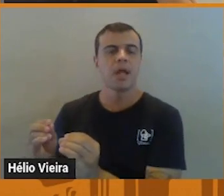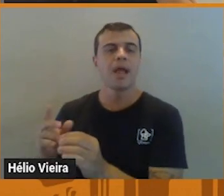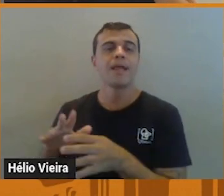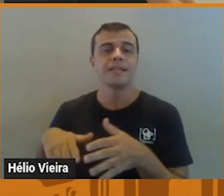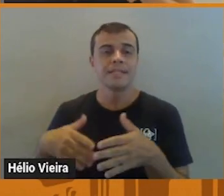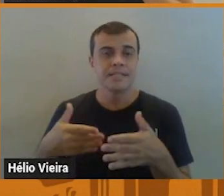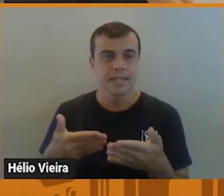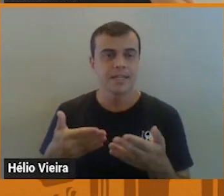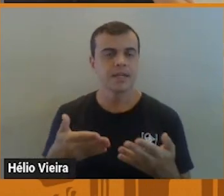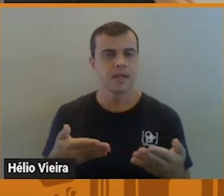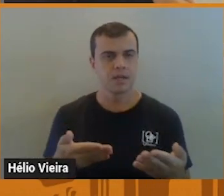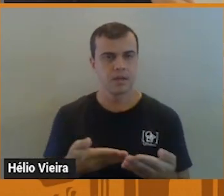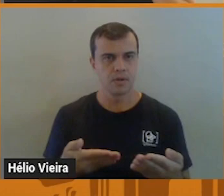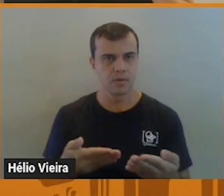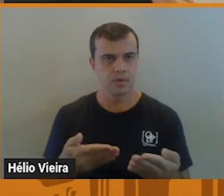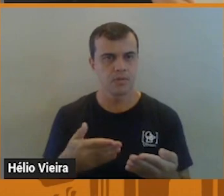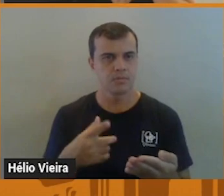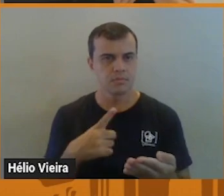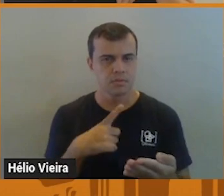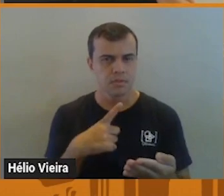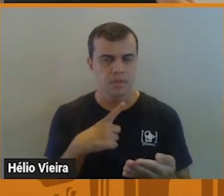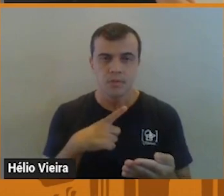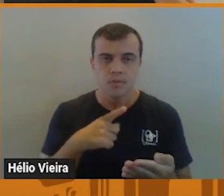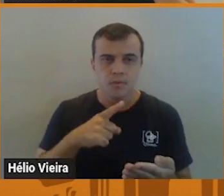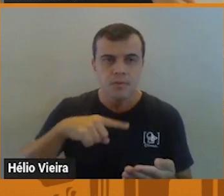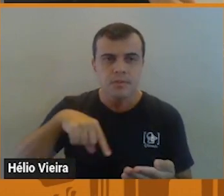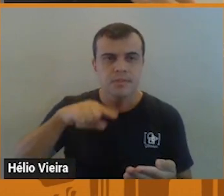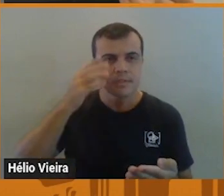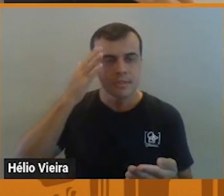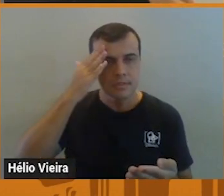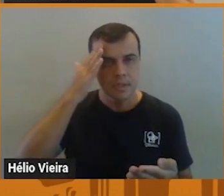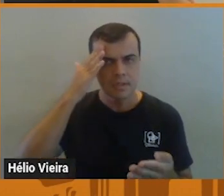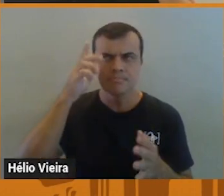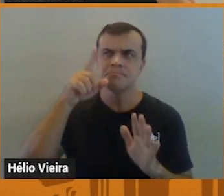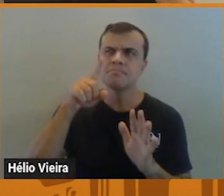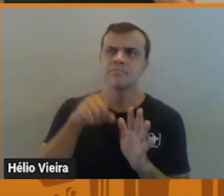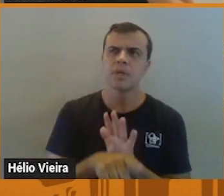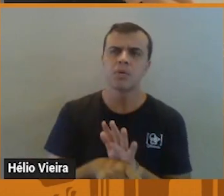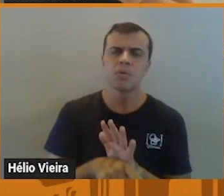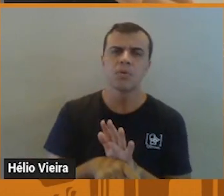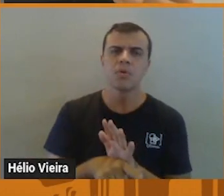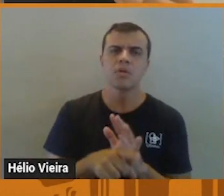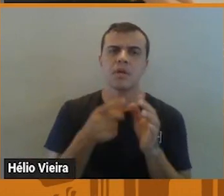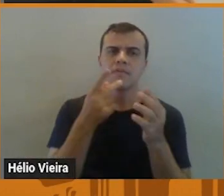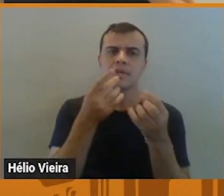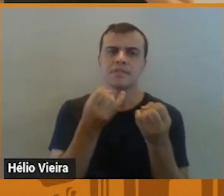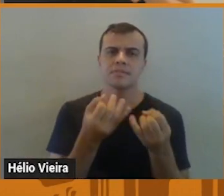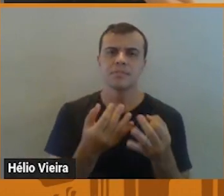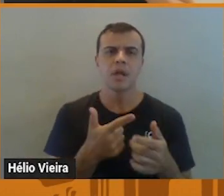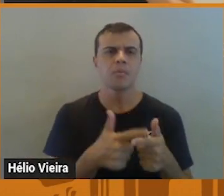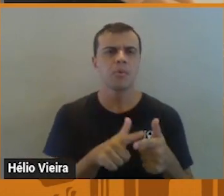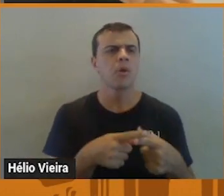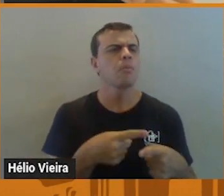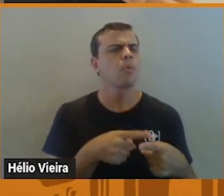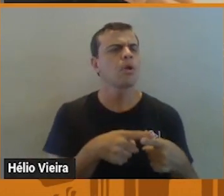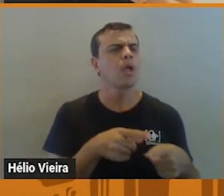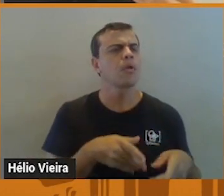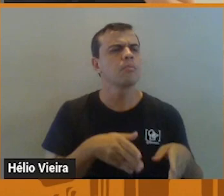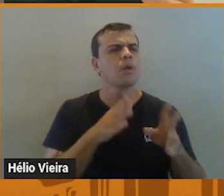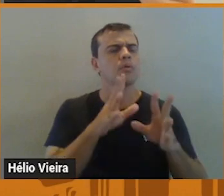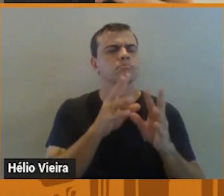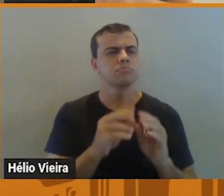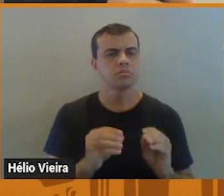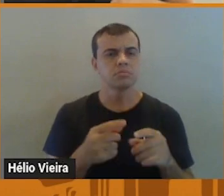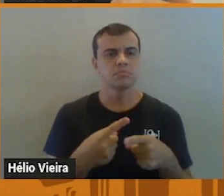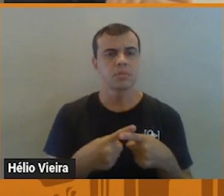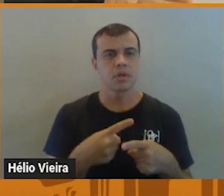aí é justamente para que eles cheguem e perguntem, eles tragam esse problema, por que esses prédios foram demolidos?